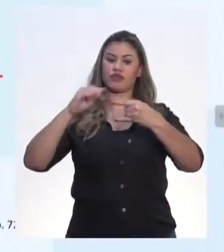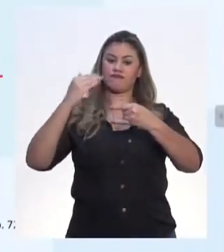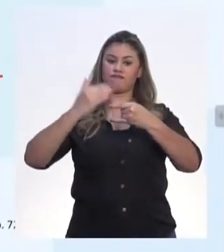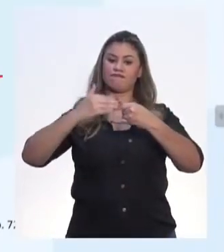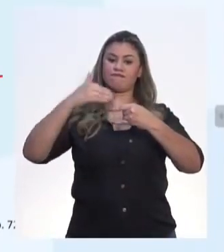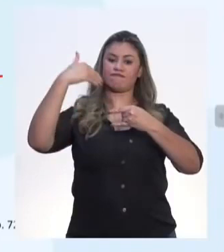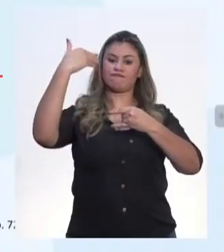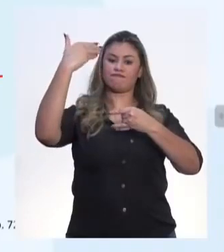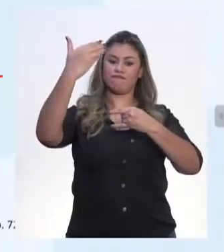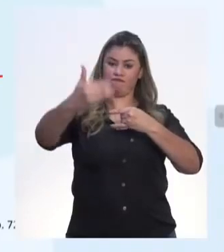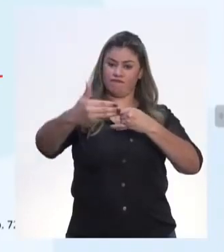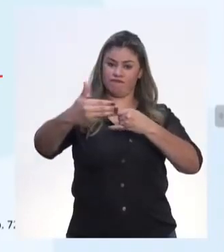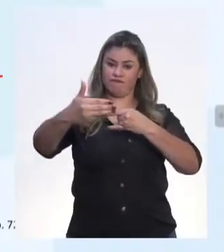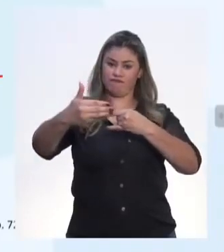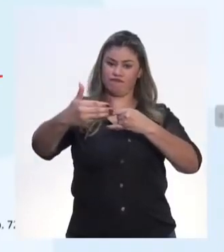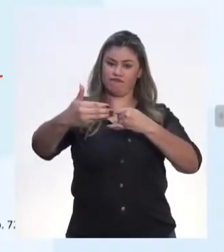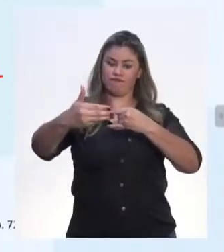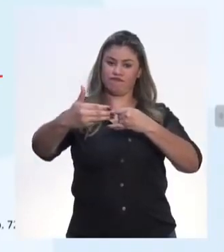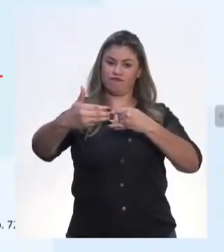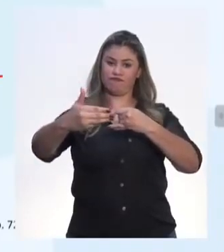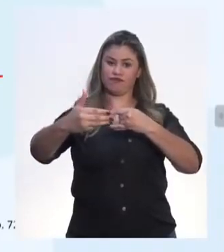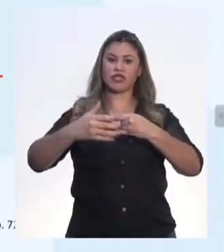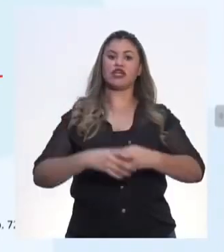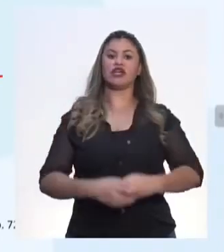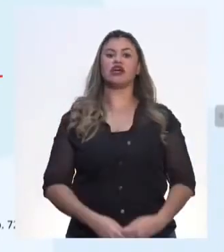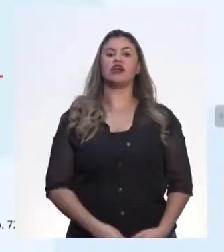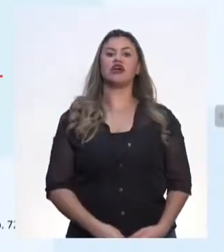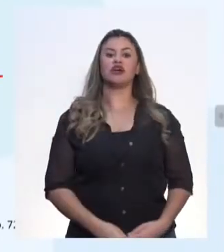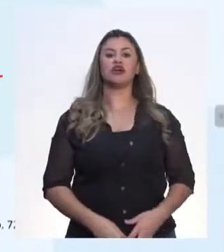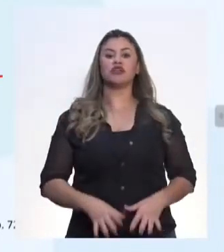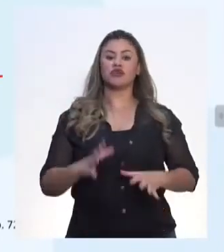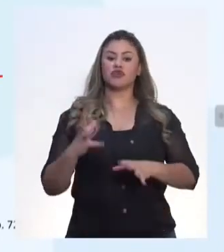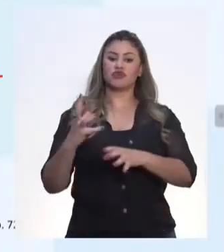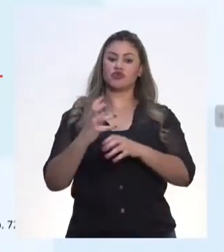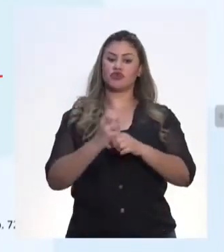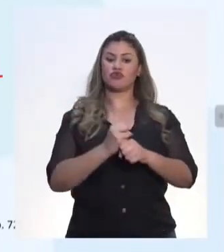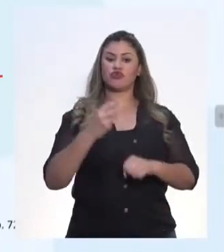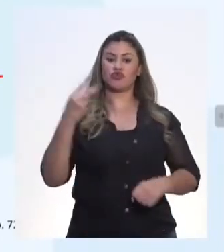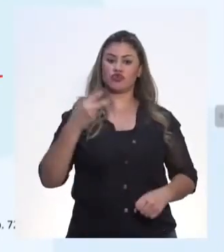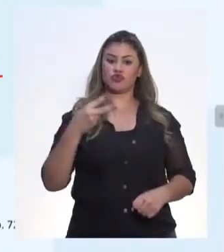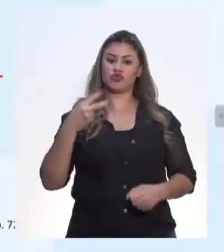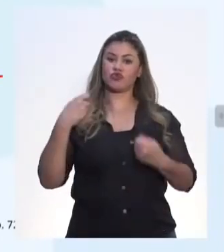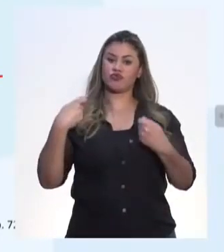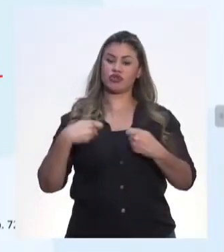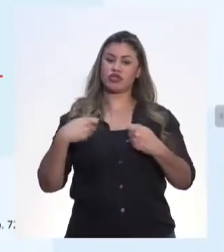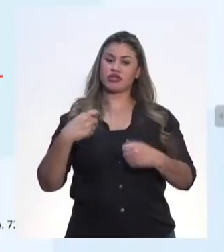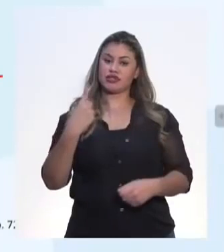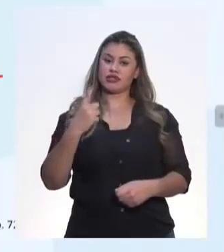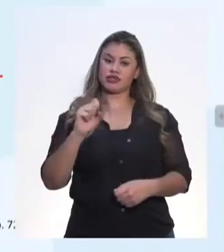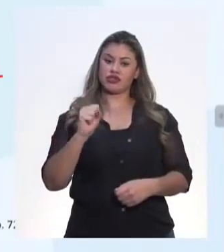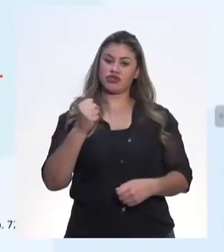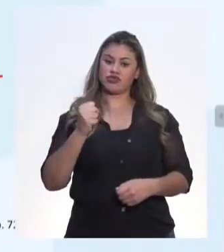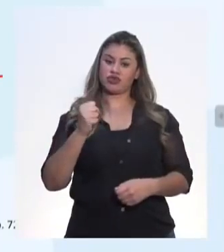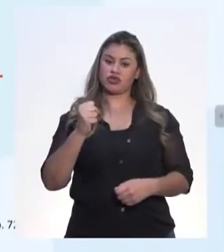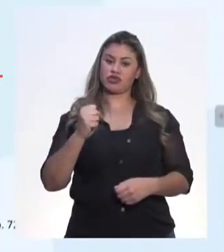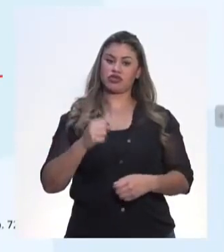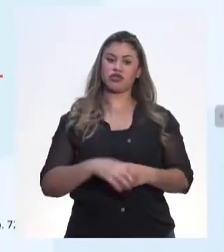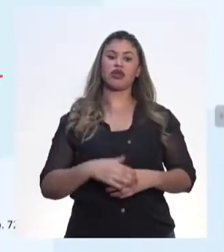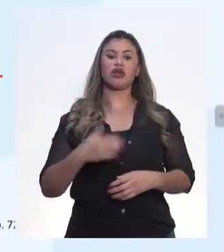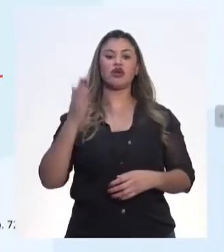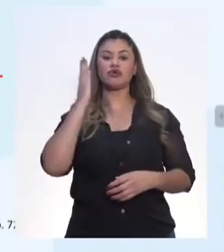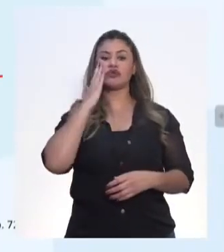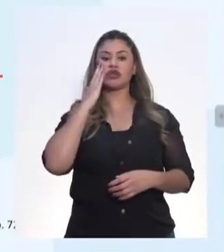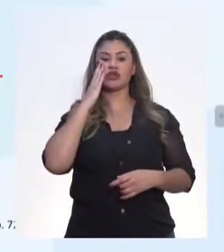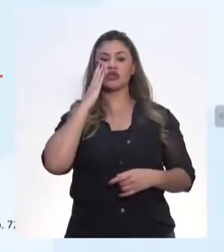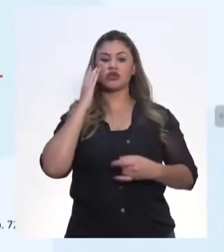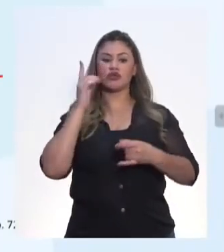Então, eles têm essa representação. Então, somando os dois, tem que dar 180. Eu sei que o ângulo C é 60